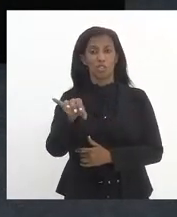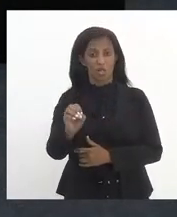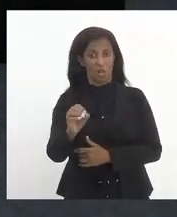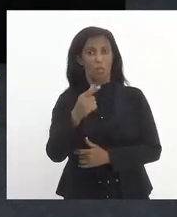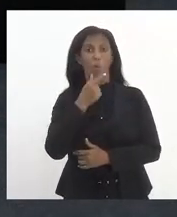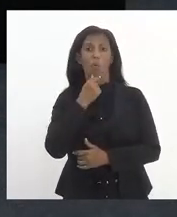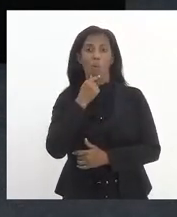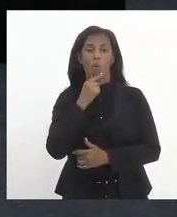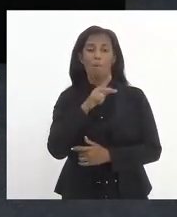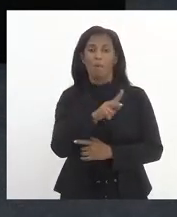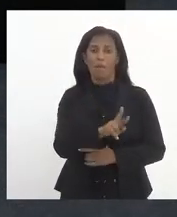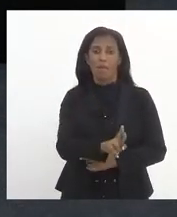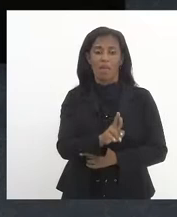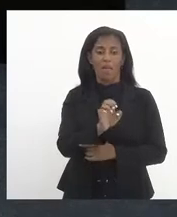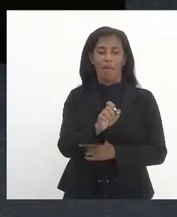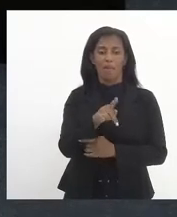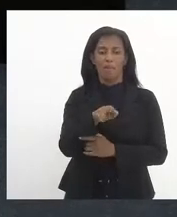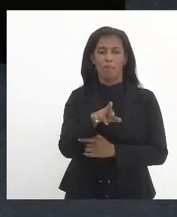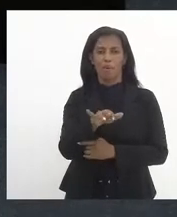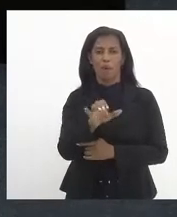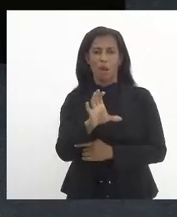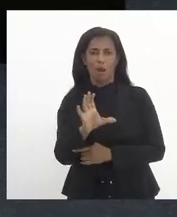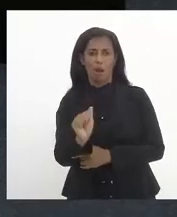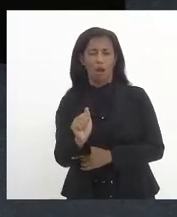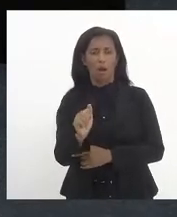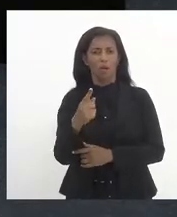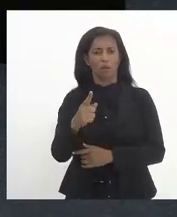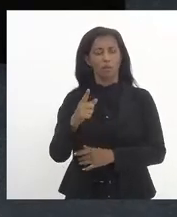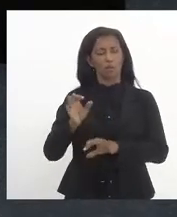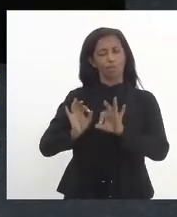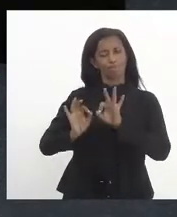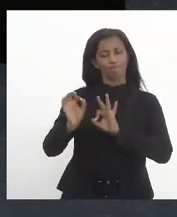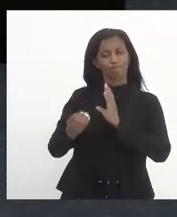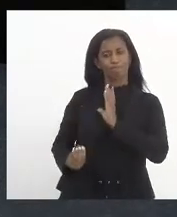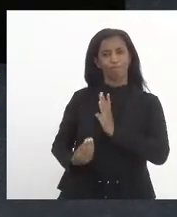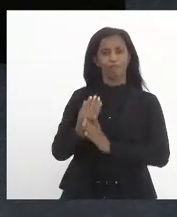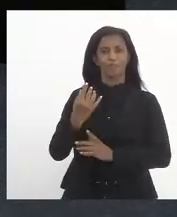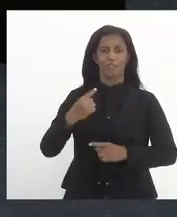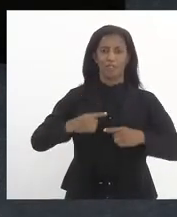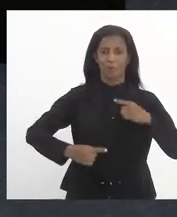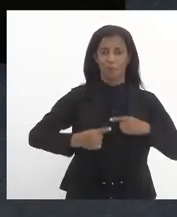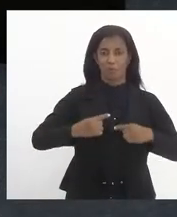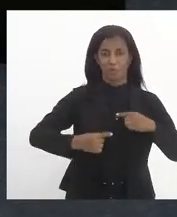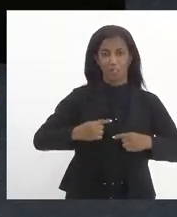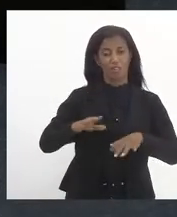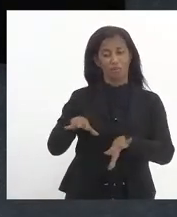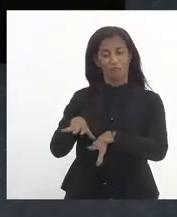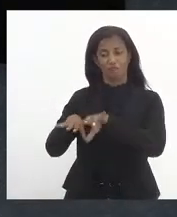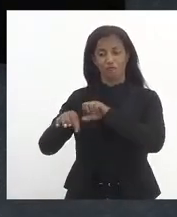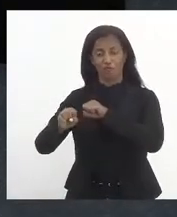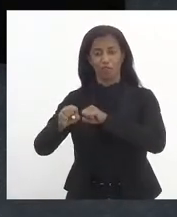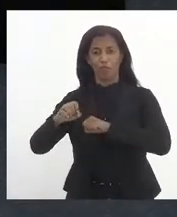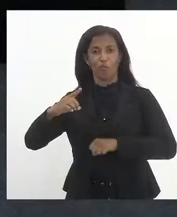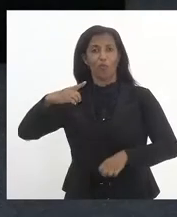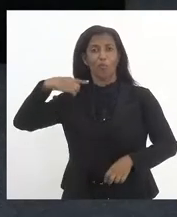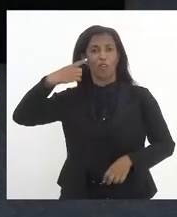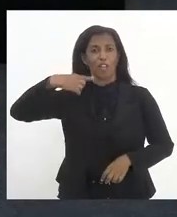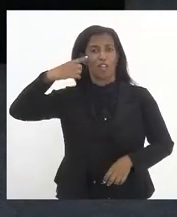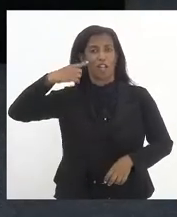republicano que construiu a sua vida política a partir da advocacia